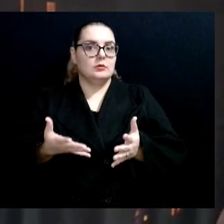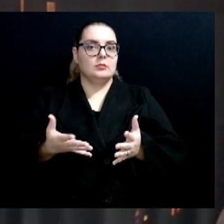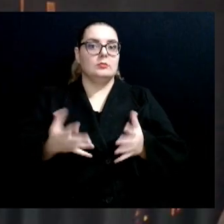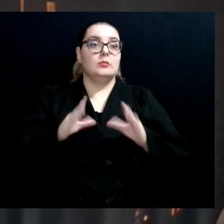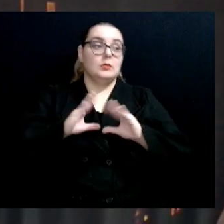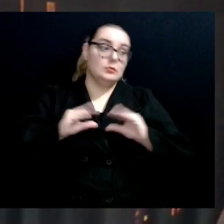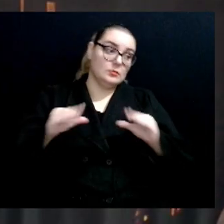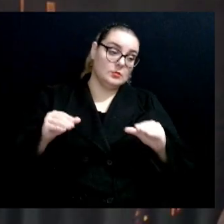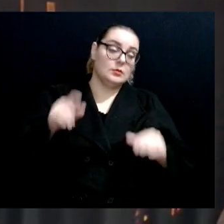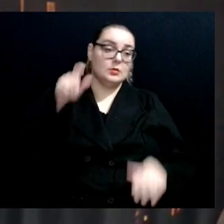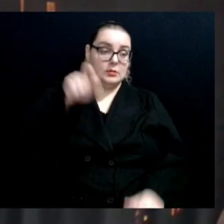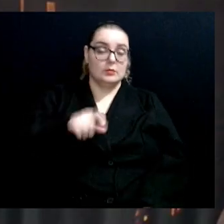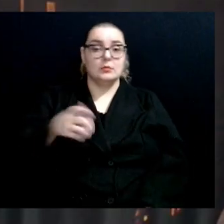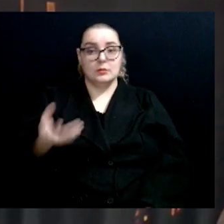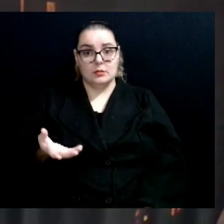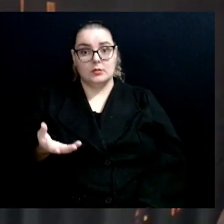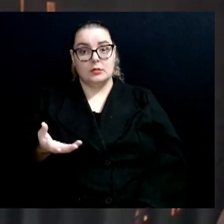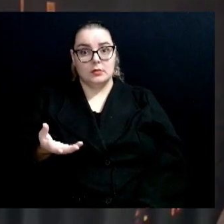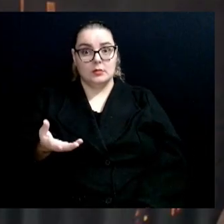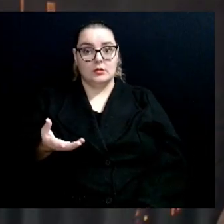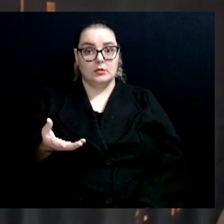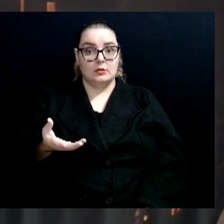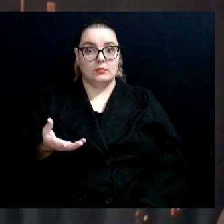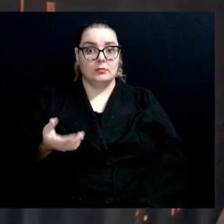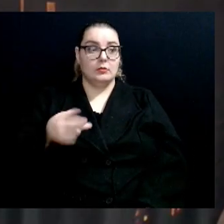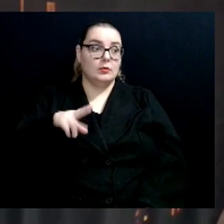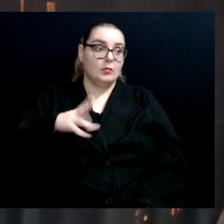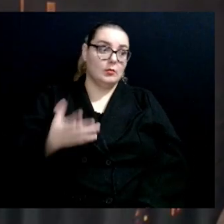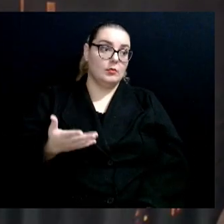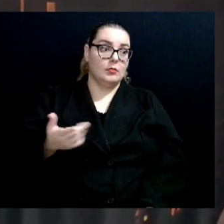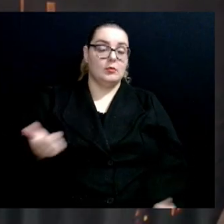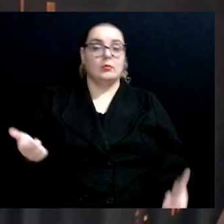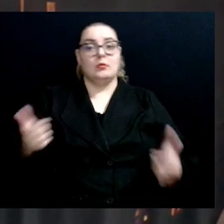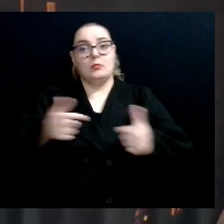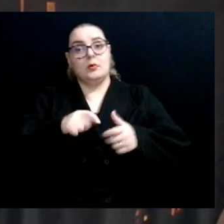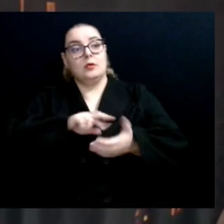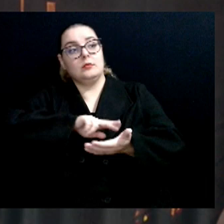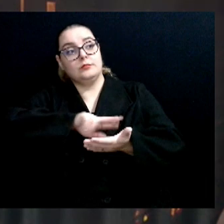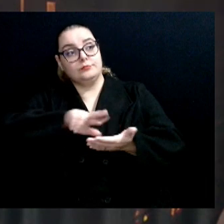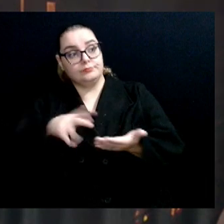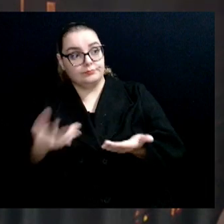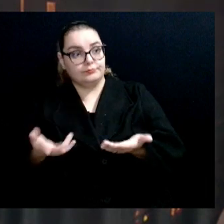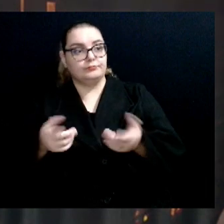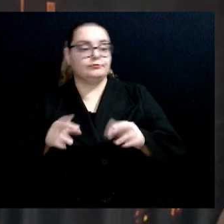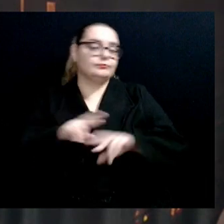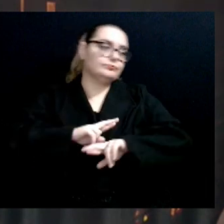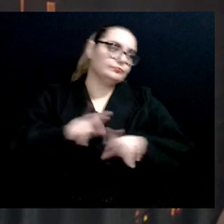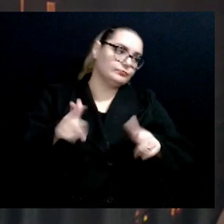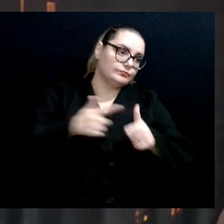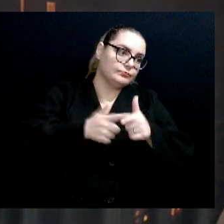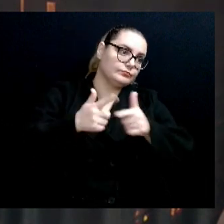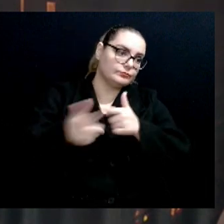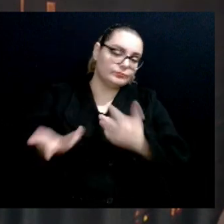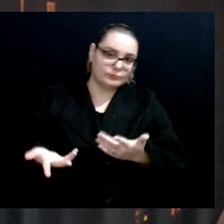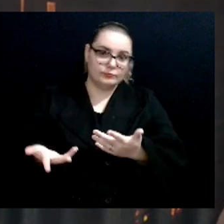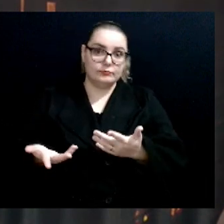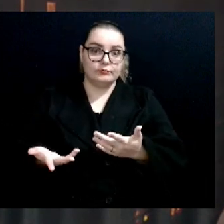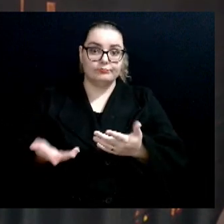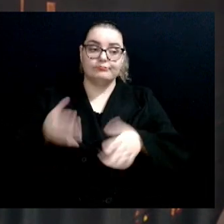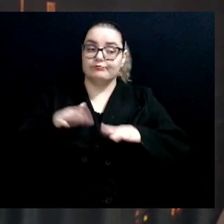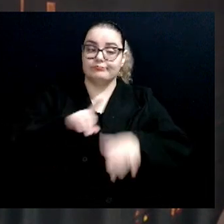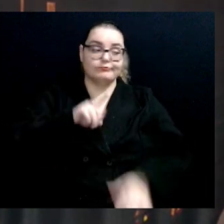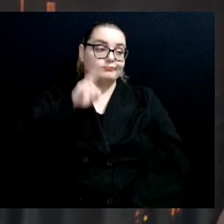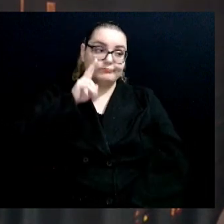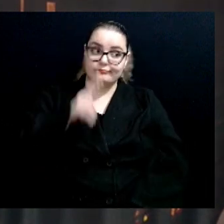pessoa, né? Ou pela menor adversidade, né? Mas nem sempre é visto como a necessidade da própria